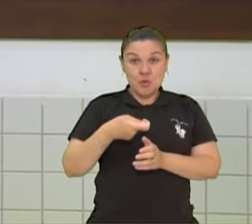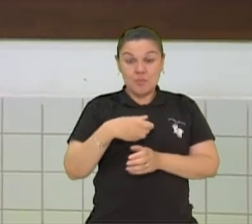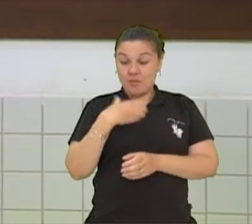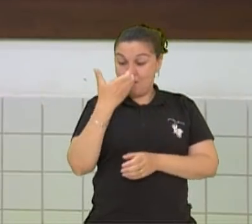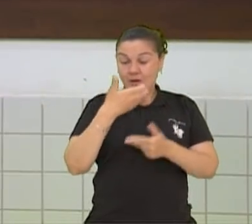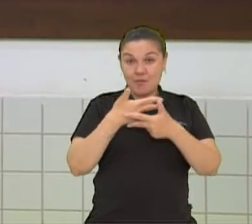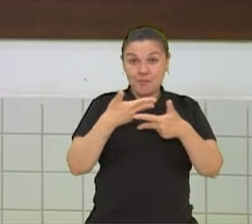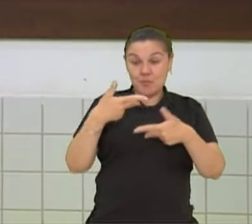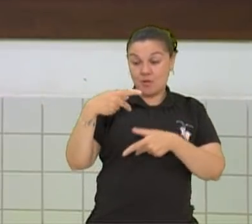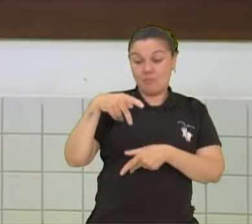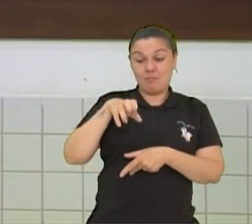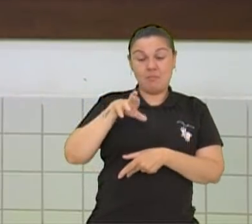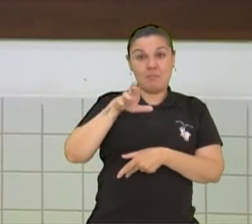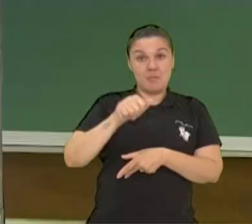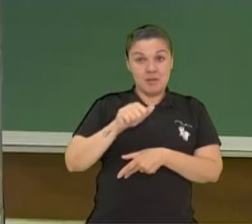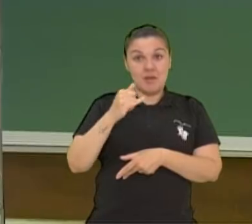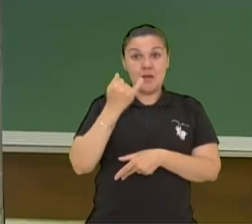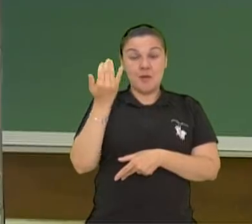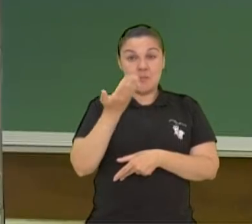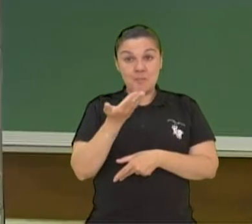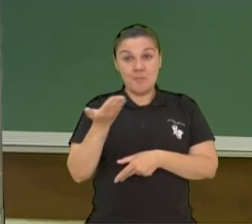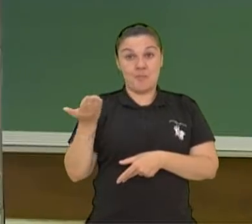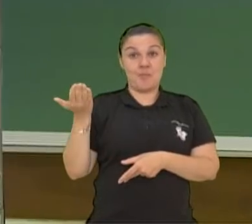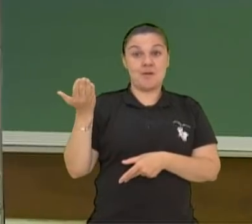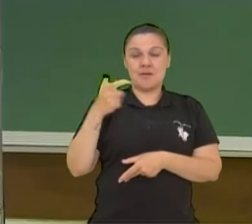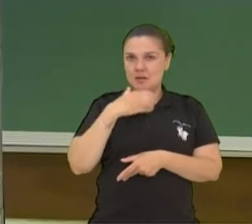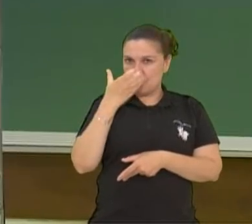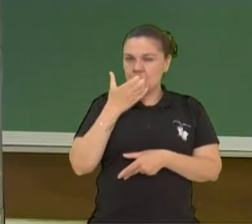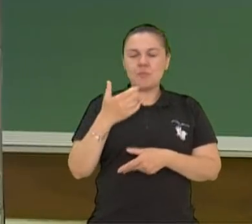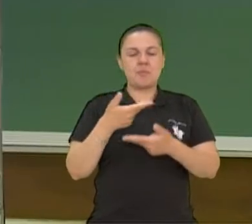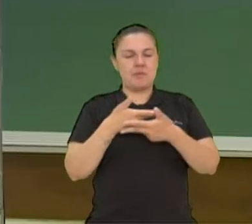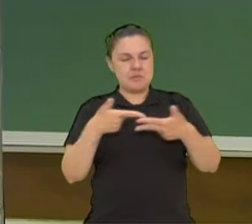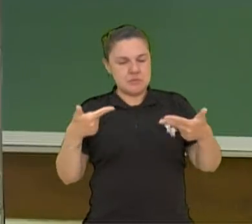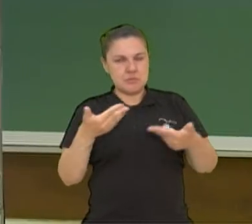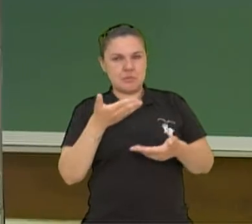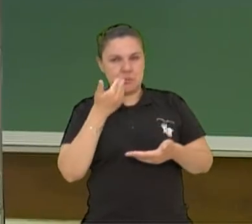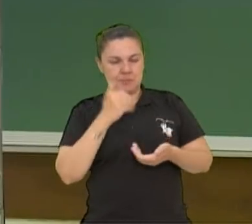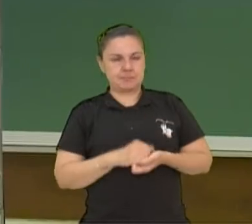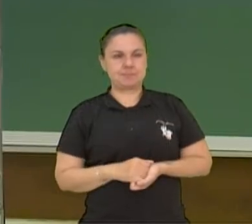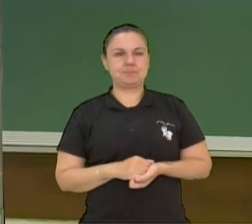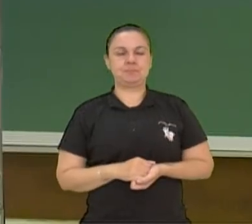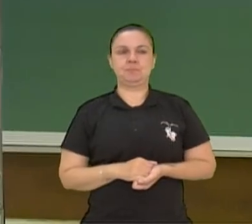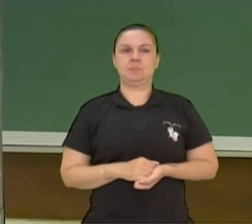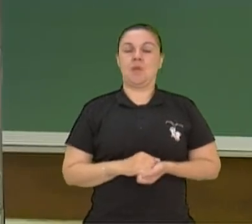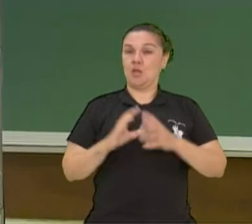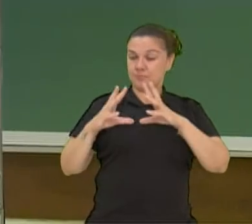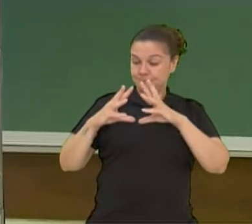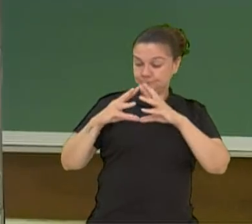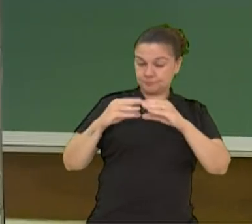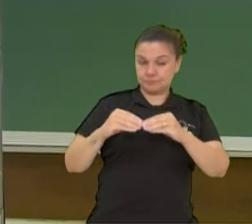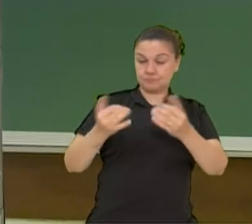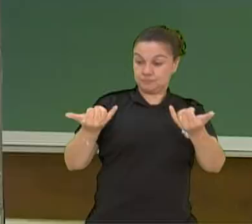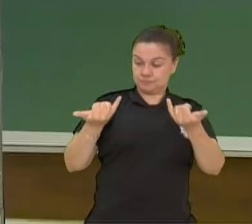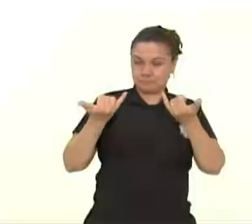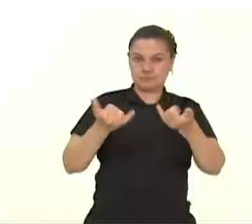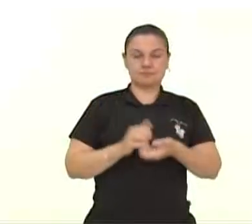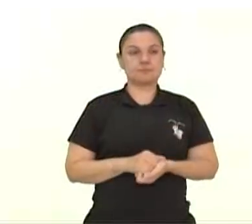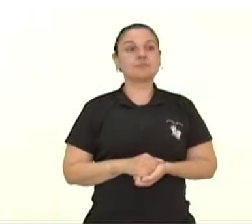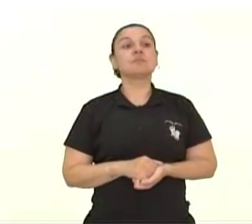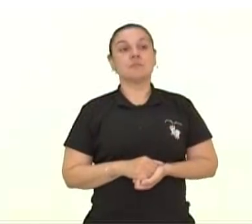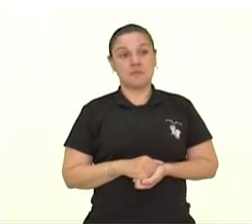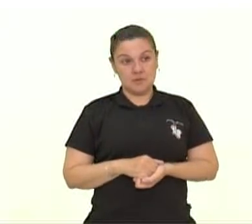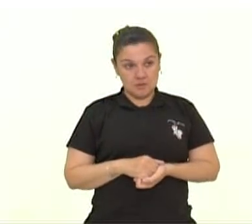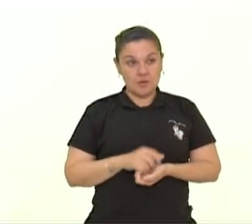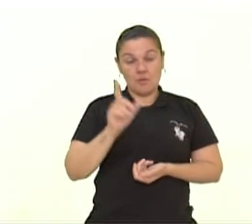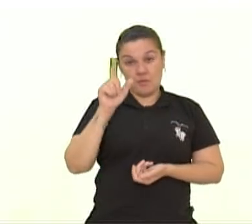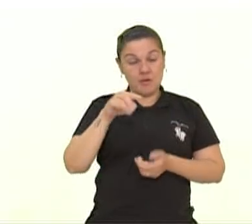né? Então, olha a importância da pera para a gente consumir aí, né? Tendo em vista todas essas informações que recebemos. Trata-se,